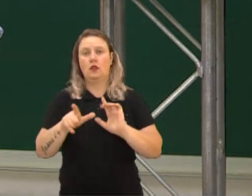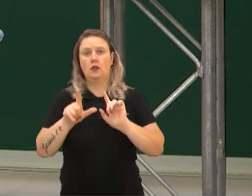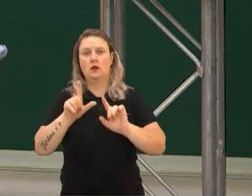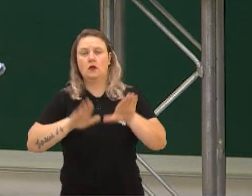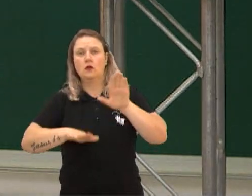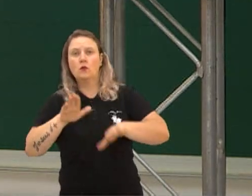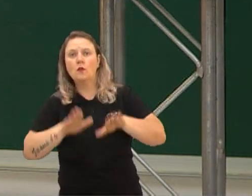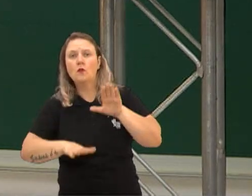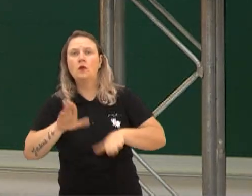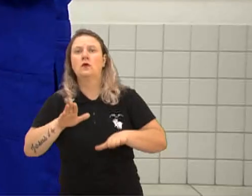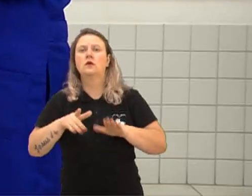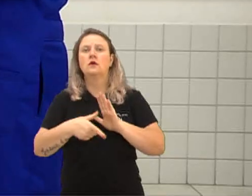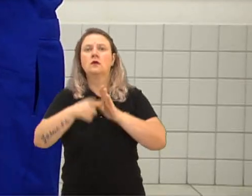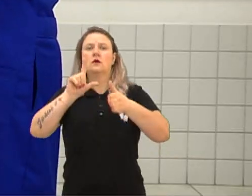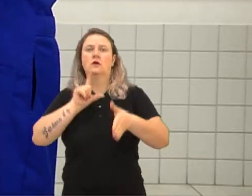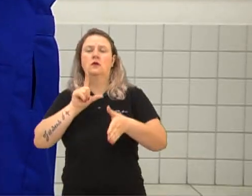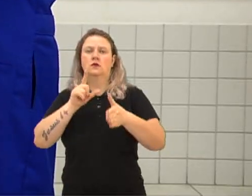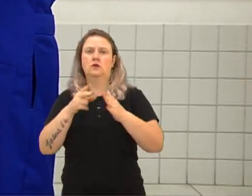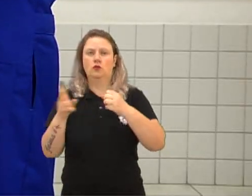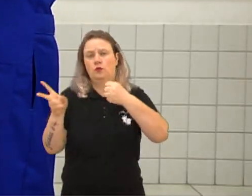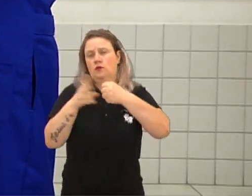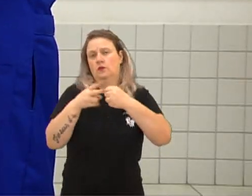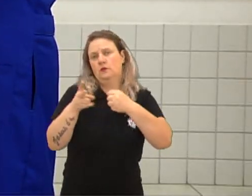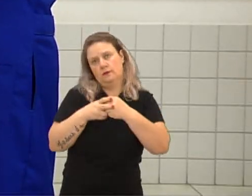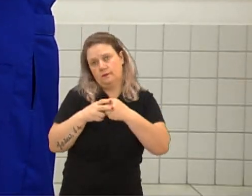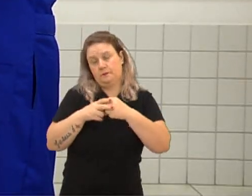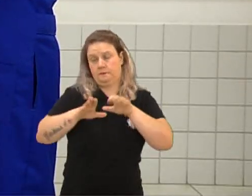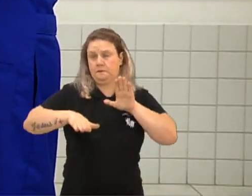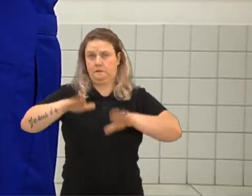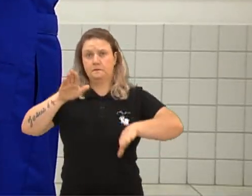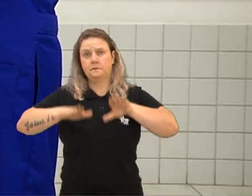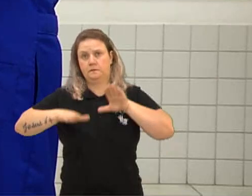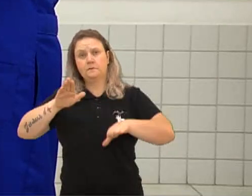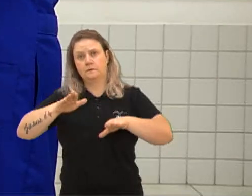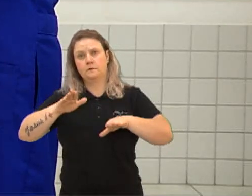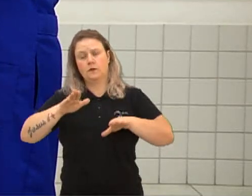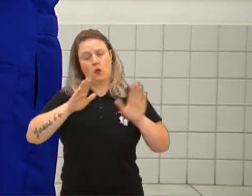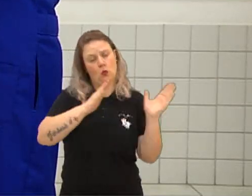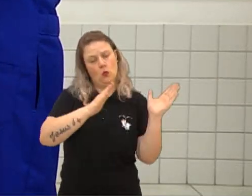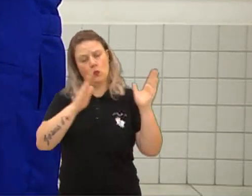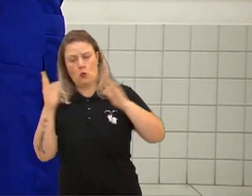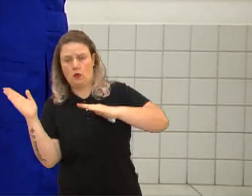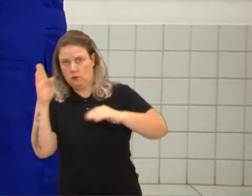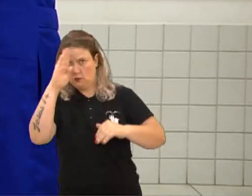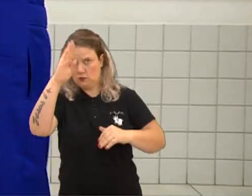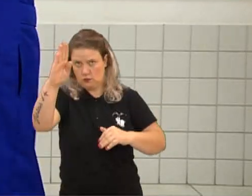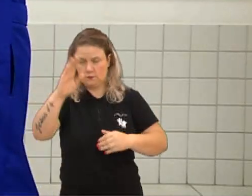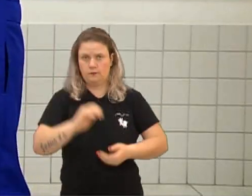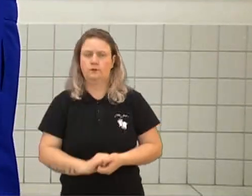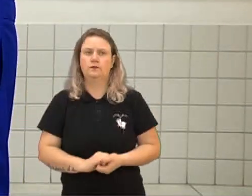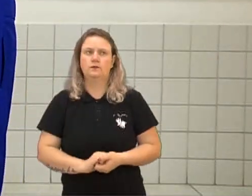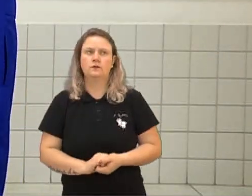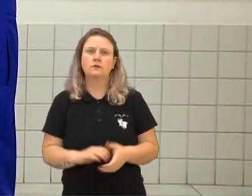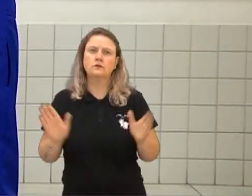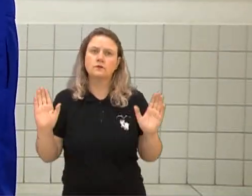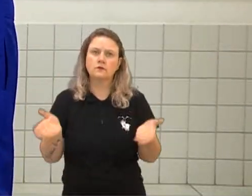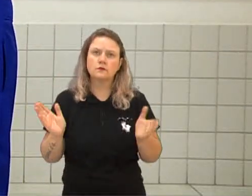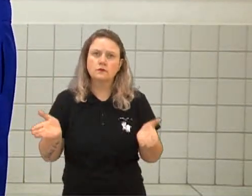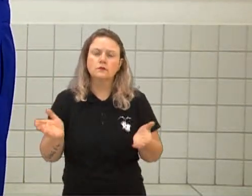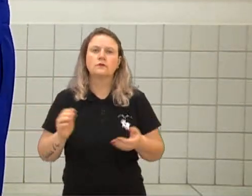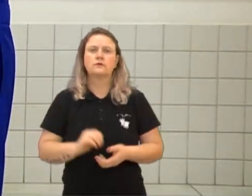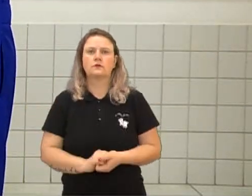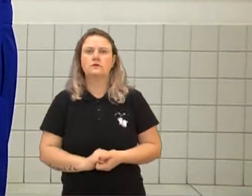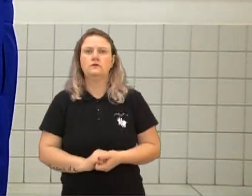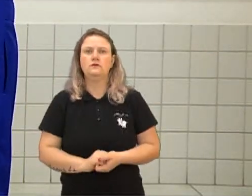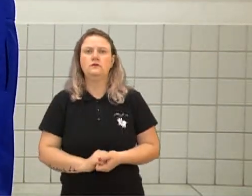anteposto à oração, anteposto ao verbo, né? E às vezes ele segue a ordem direta. Muito bem. Aqui, professora Rosa, olha